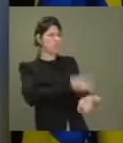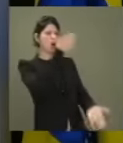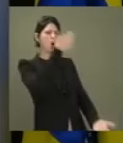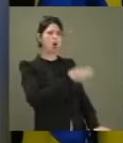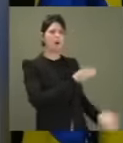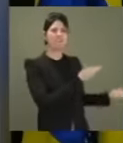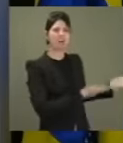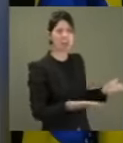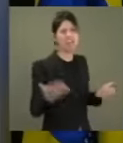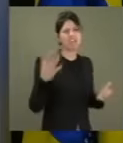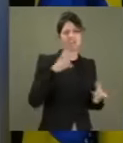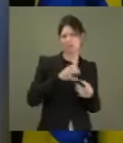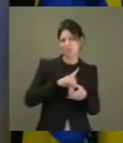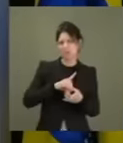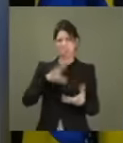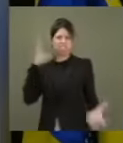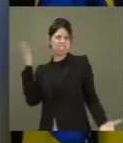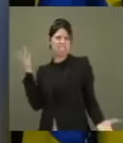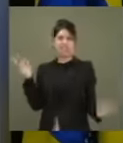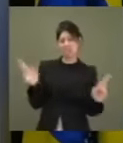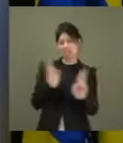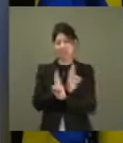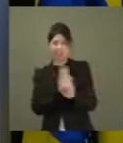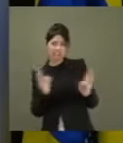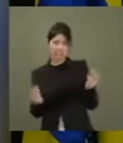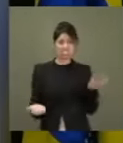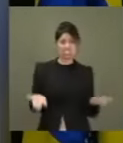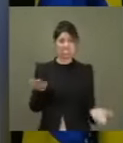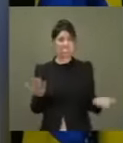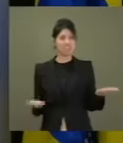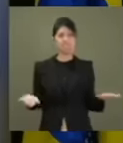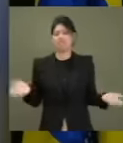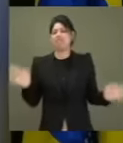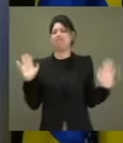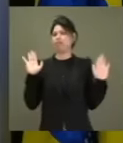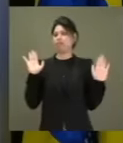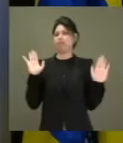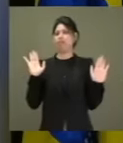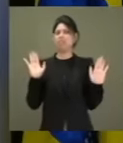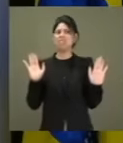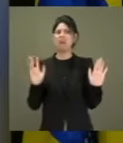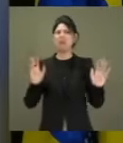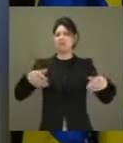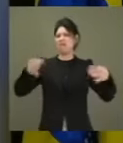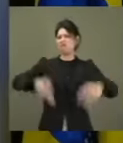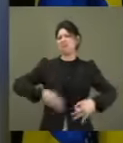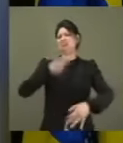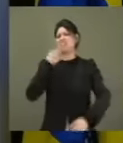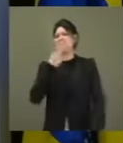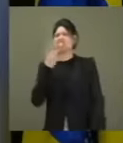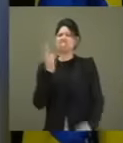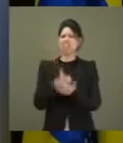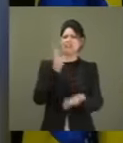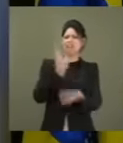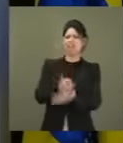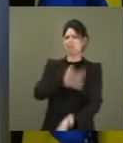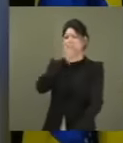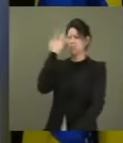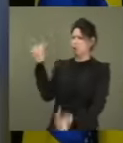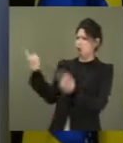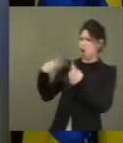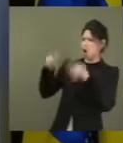falando que a democracia é relativa. É um vilipêndio contra o cidadão de